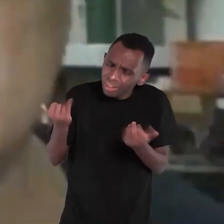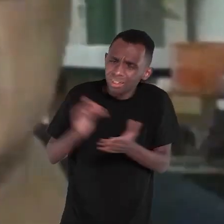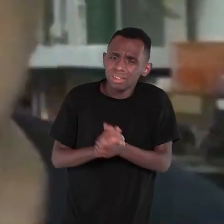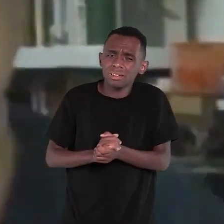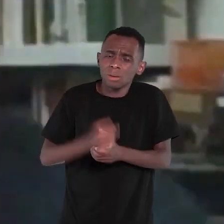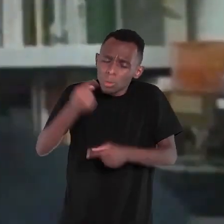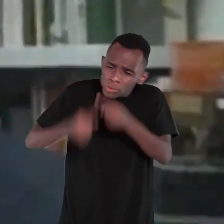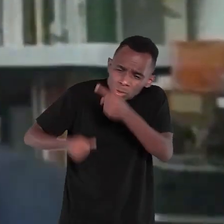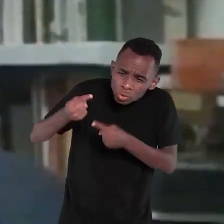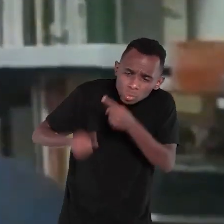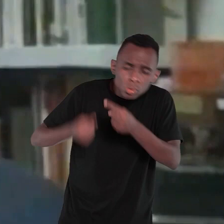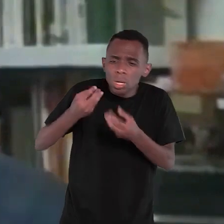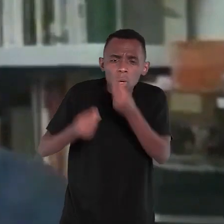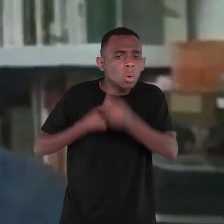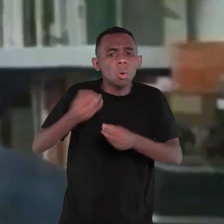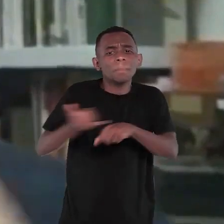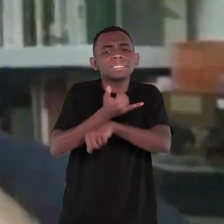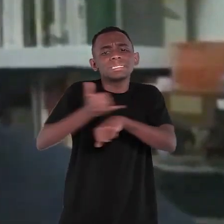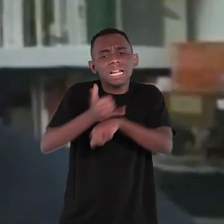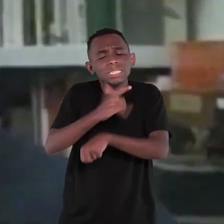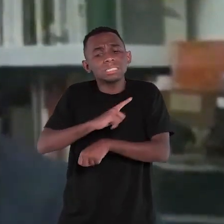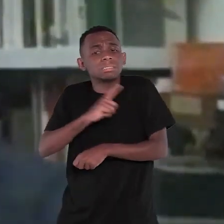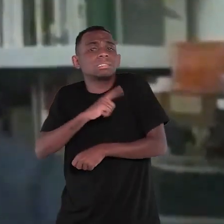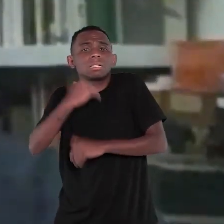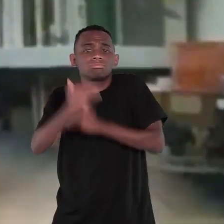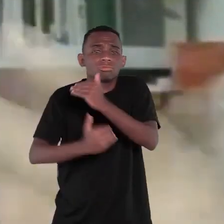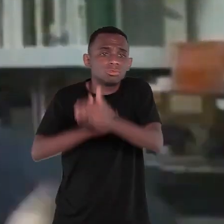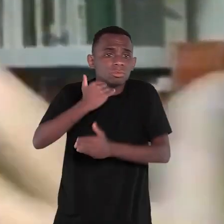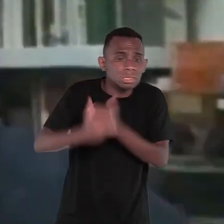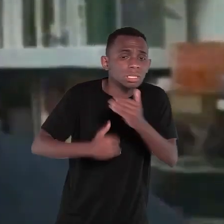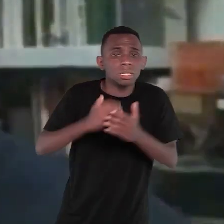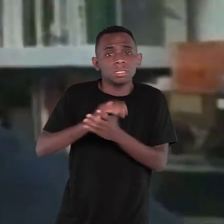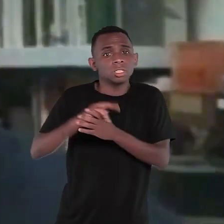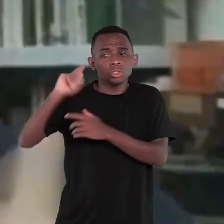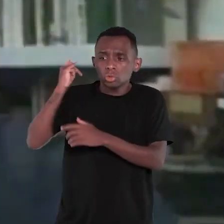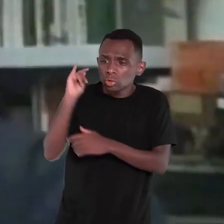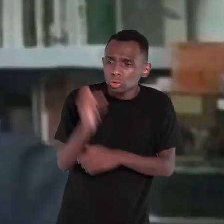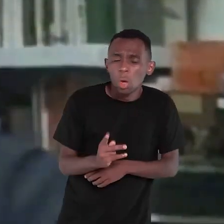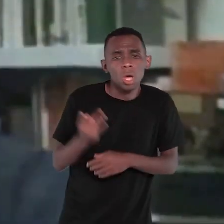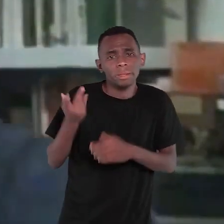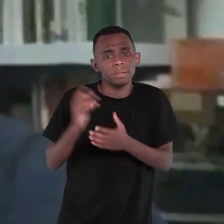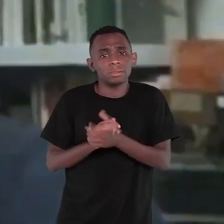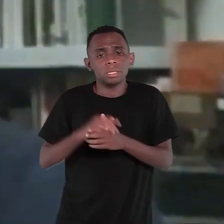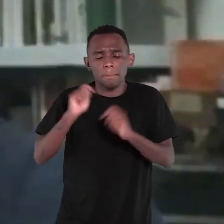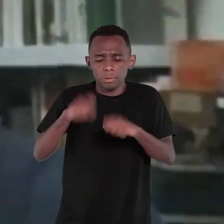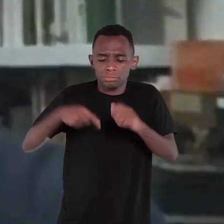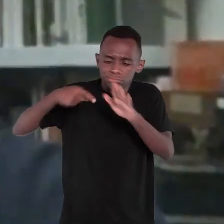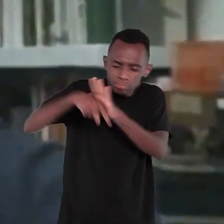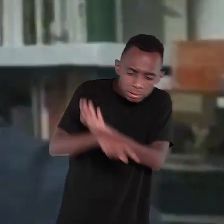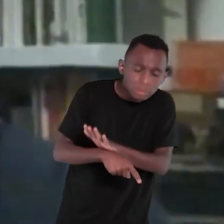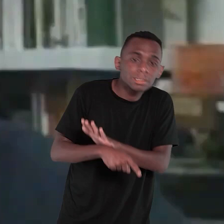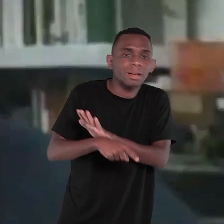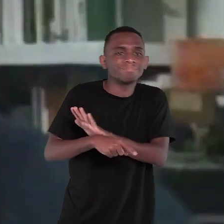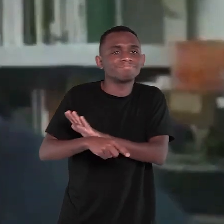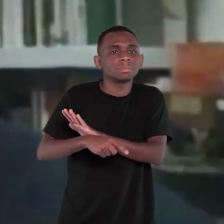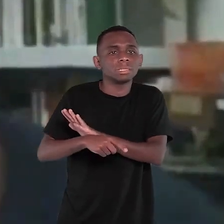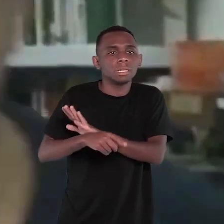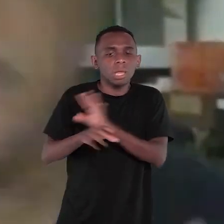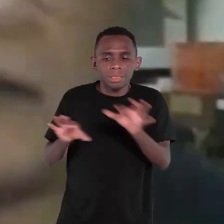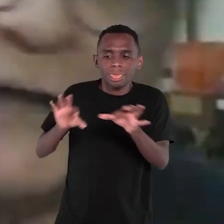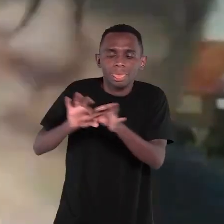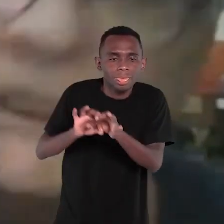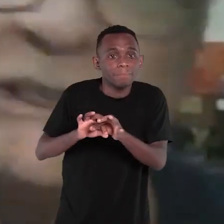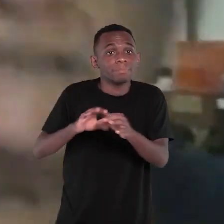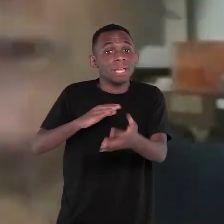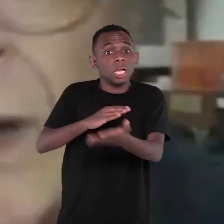cá, vamos olhar o que tem em termos de construção de história que a gente possa explorar nesse meio.